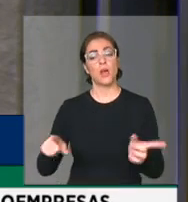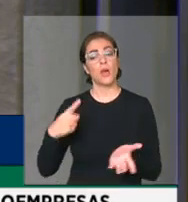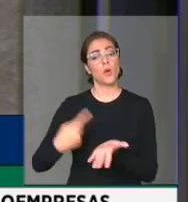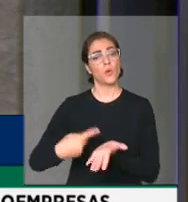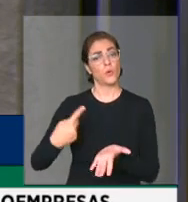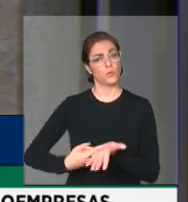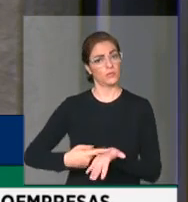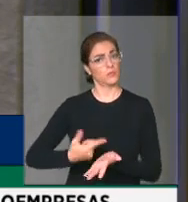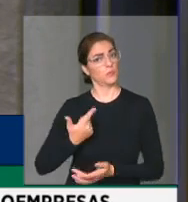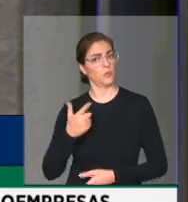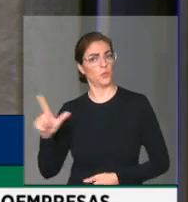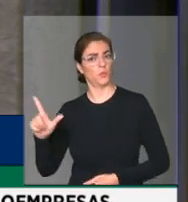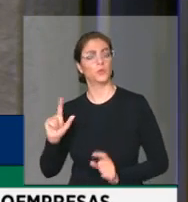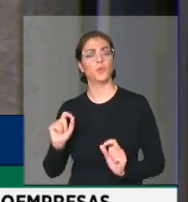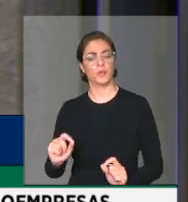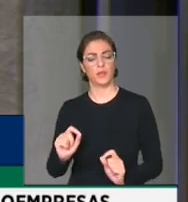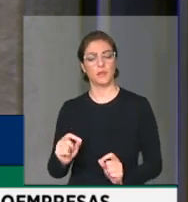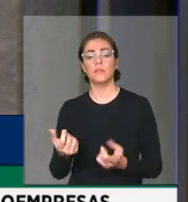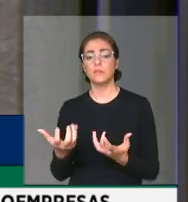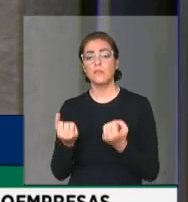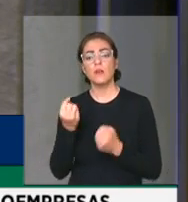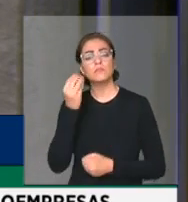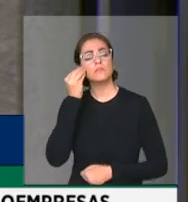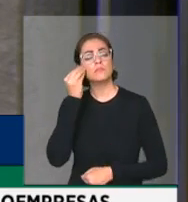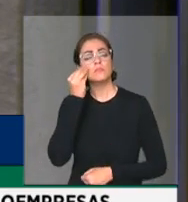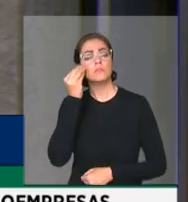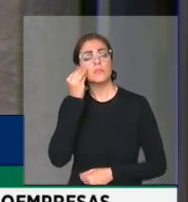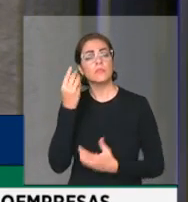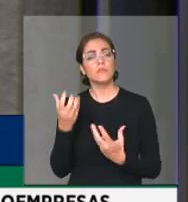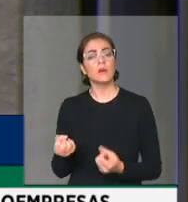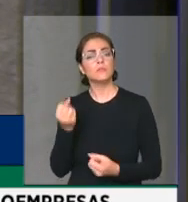acordamos para que nós focássemos na preservação do mesmo quantitativo